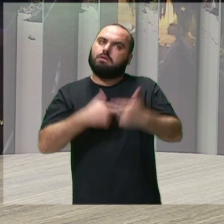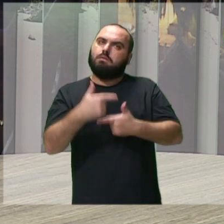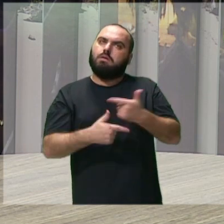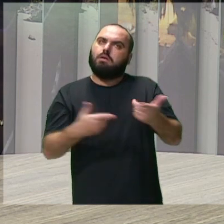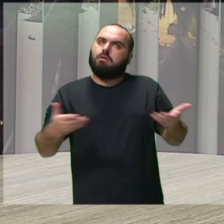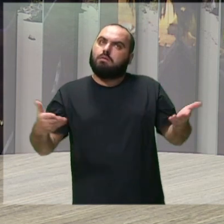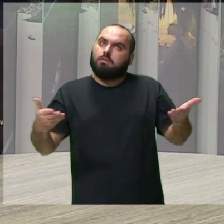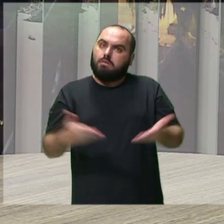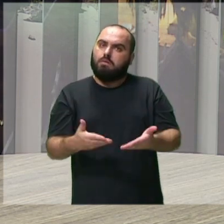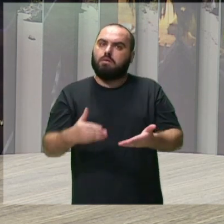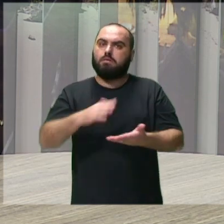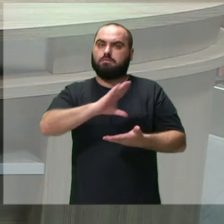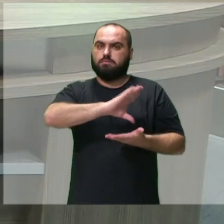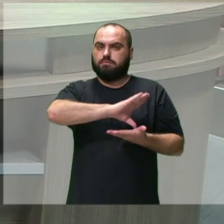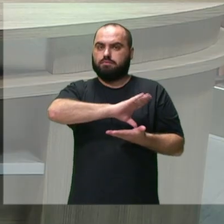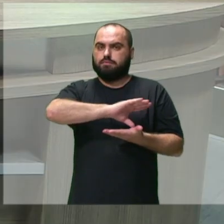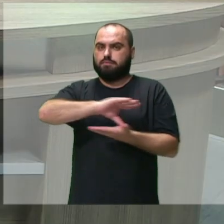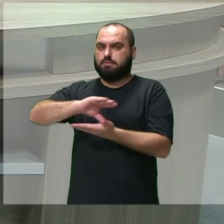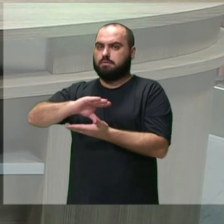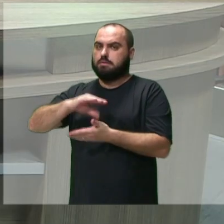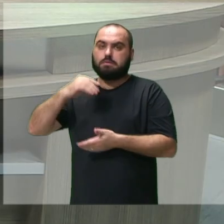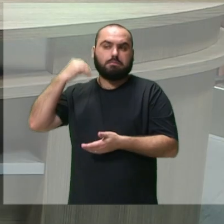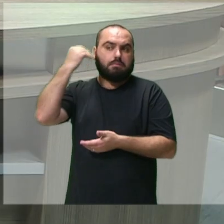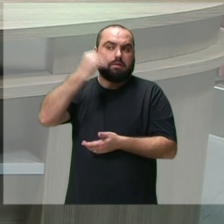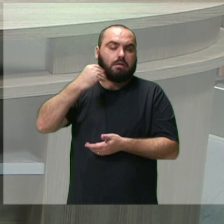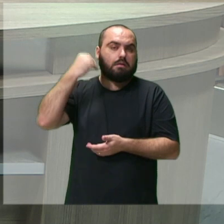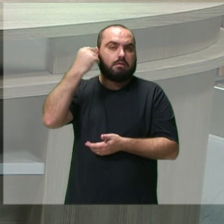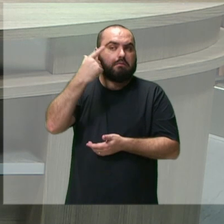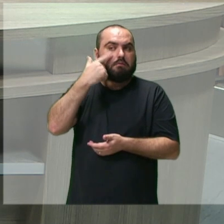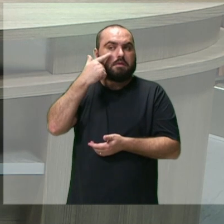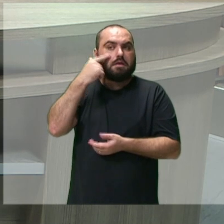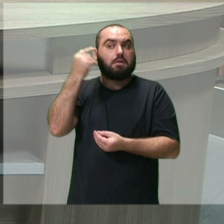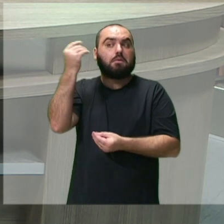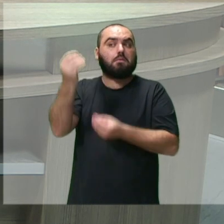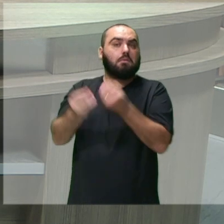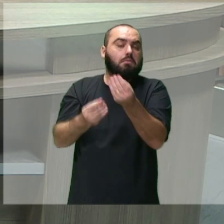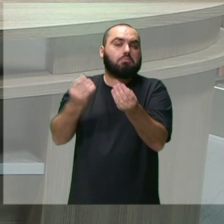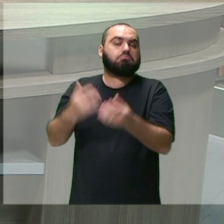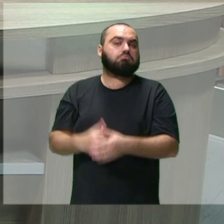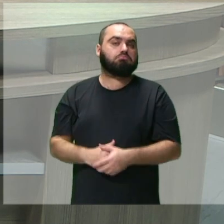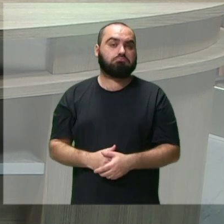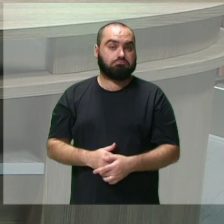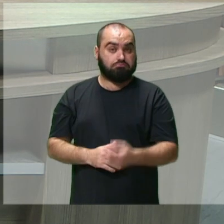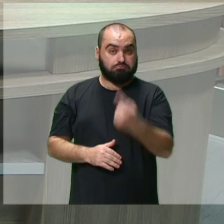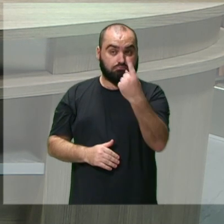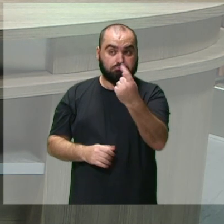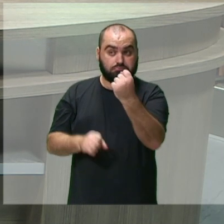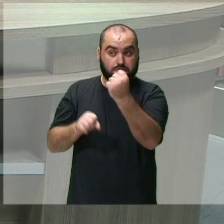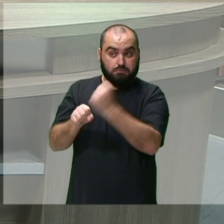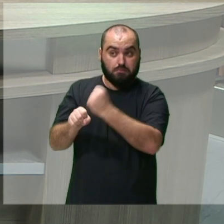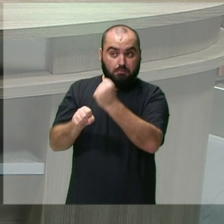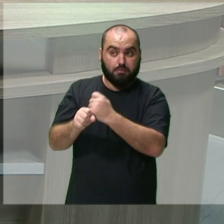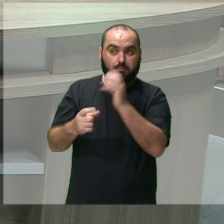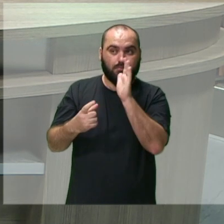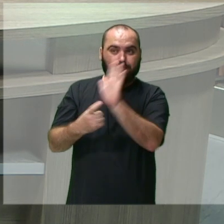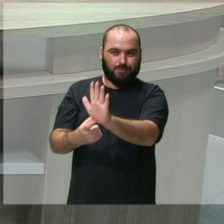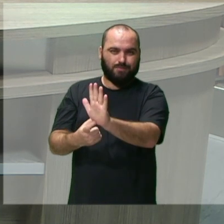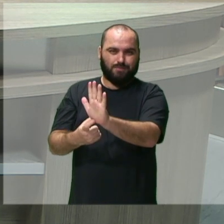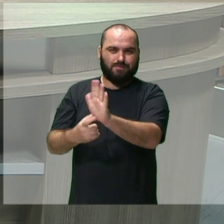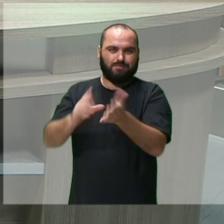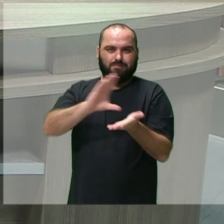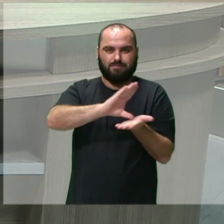para a regata, vou fazer uma experiência para ver como é que isso acontece. Uma das obras que a gente mostrou ali, da